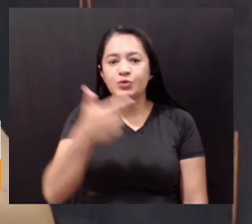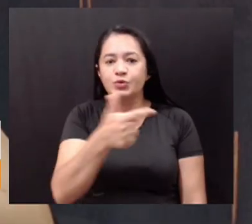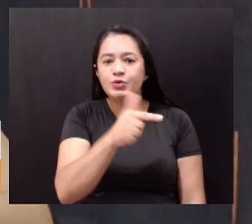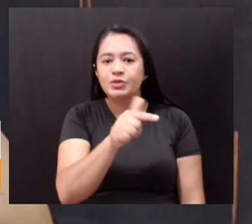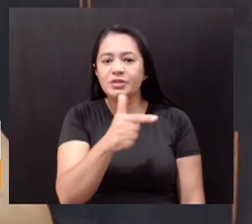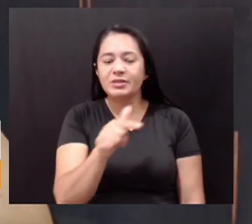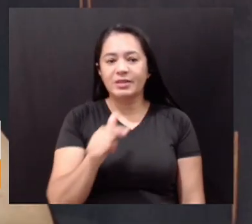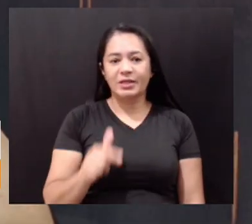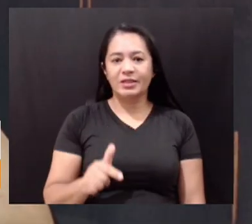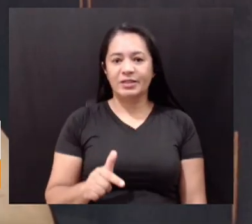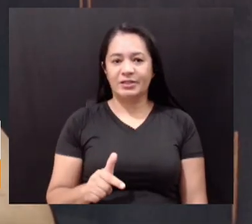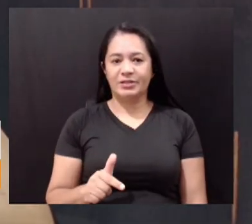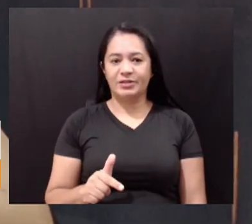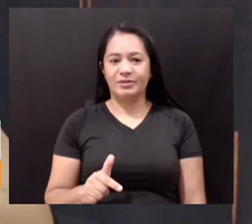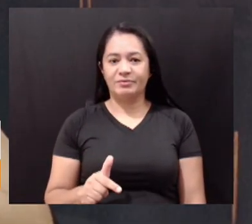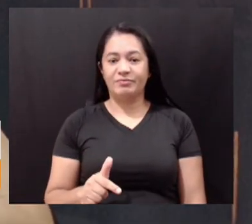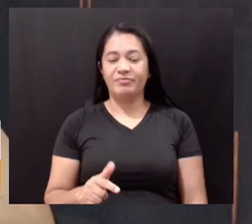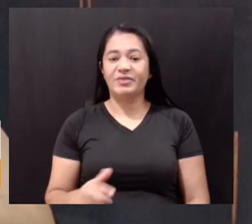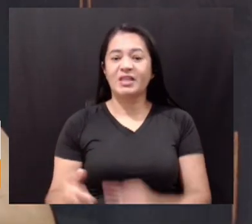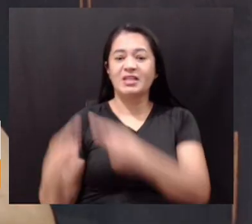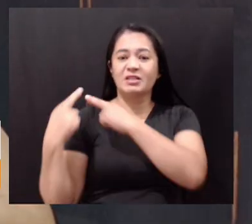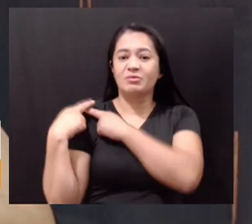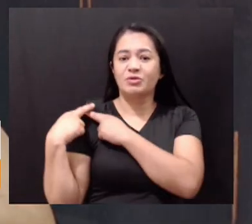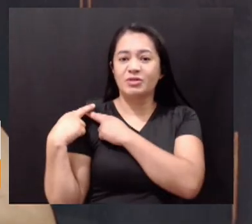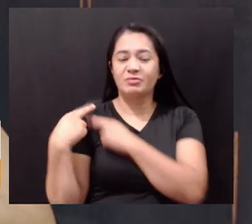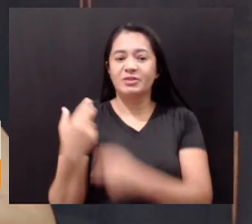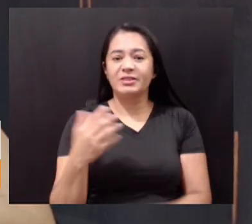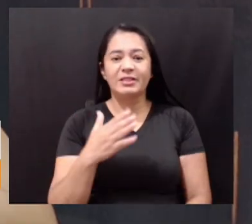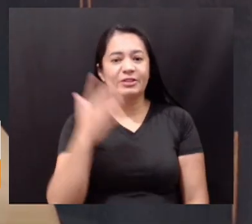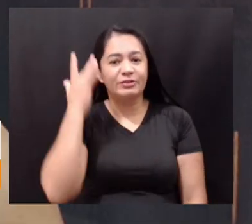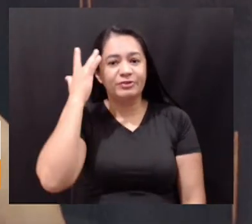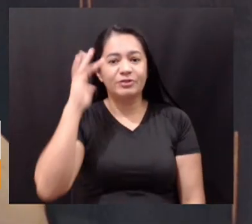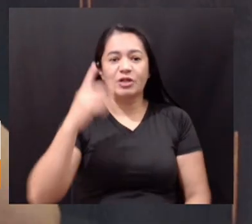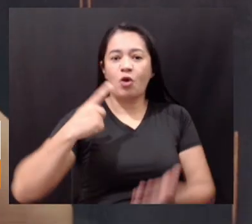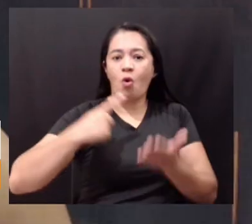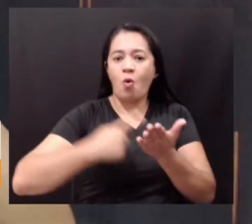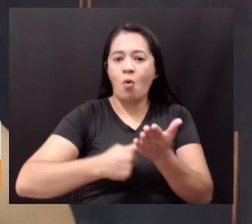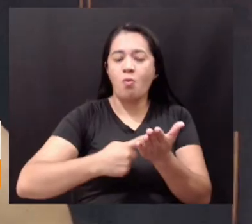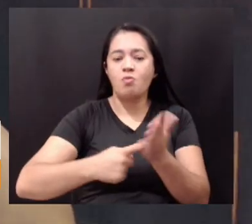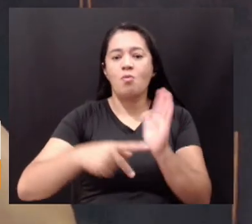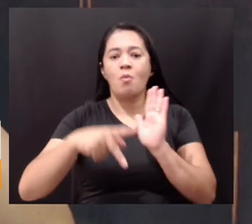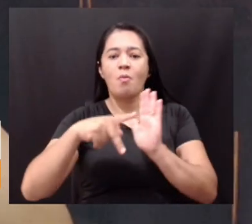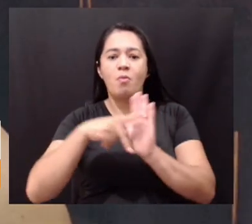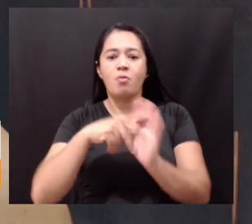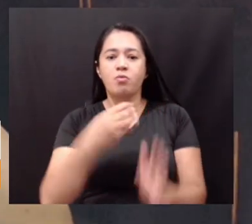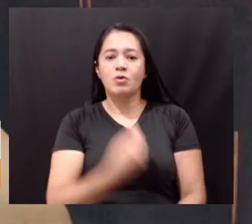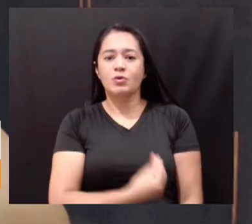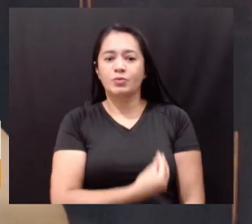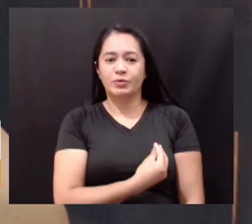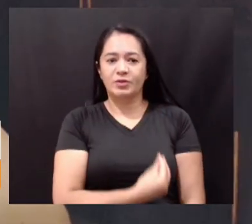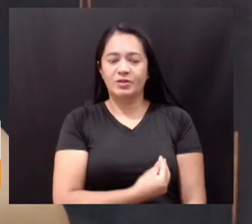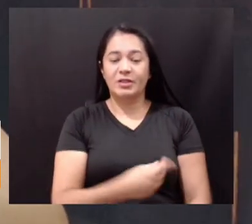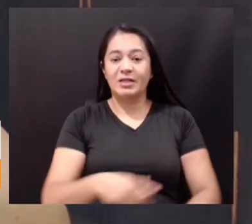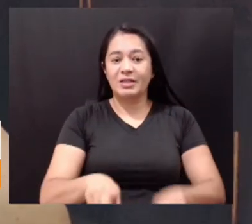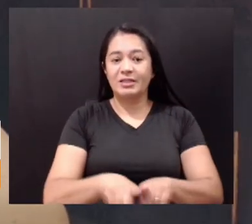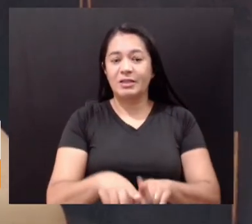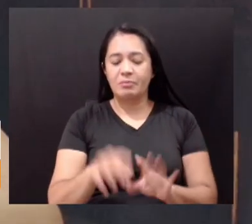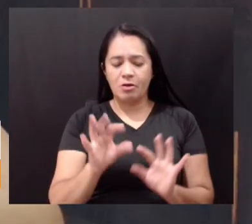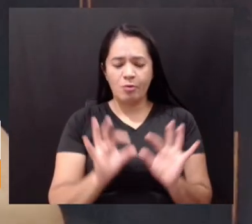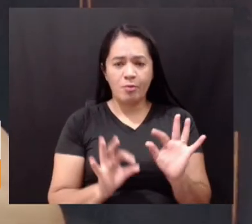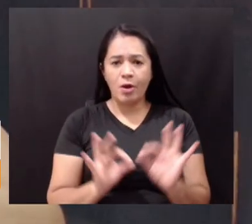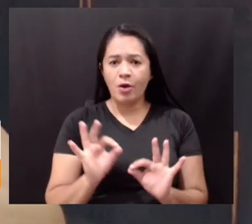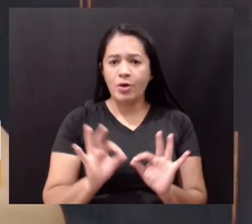as responsabilidades, os compromissos da vida. Até situações de uma organização mesmo básica da